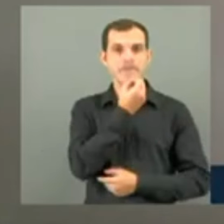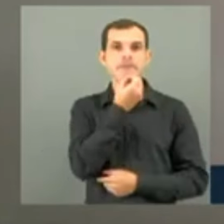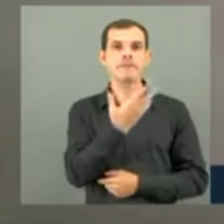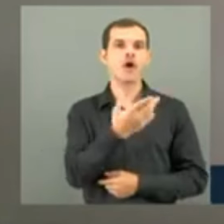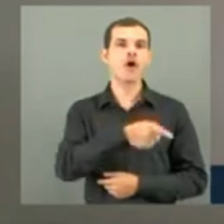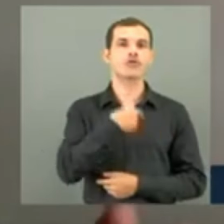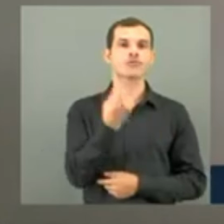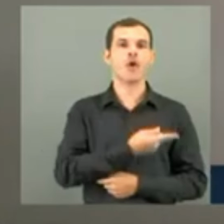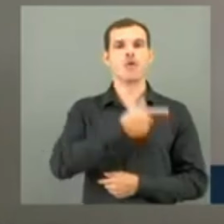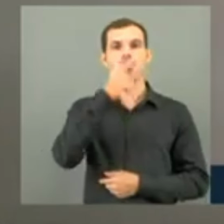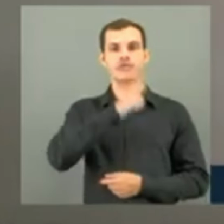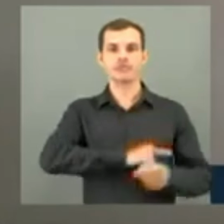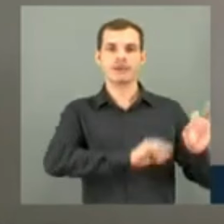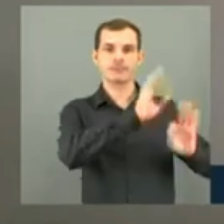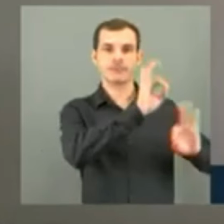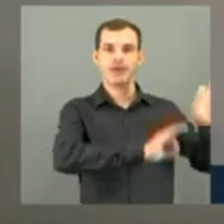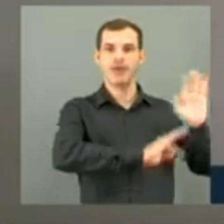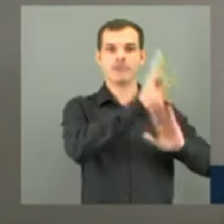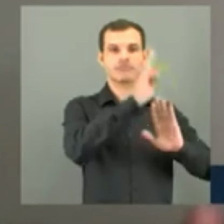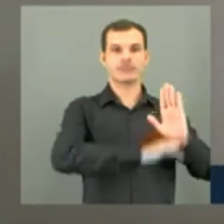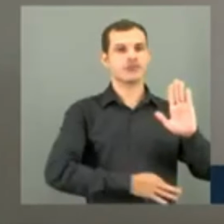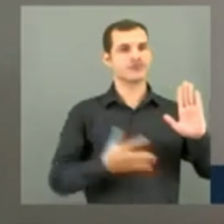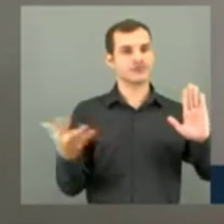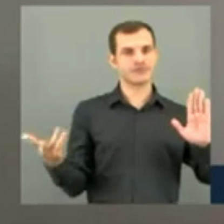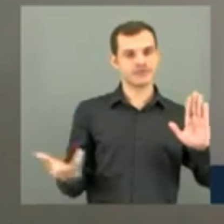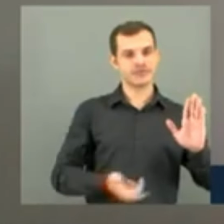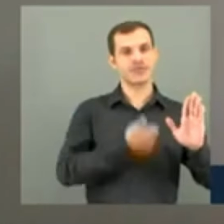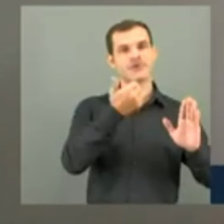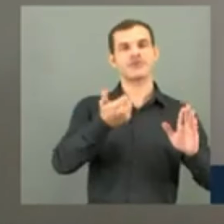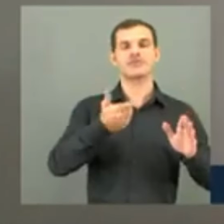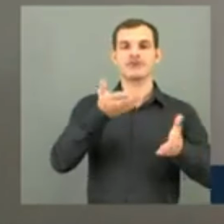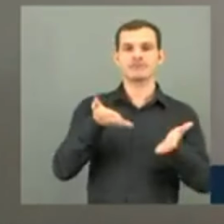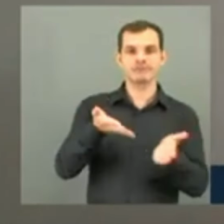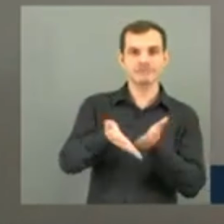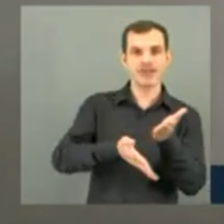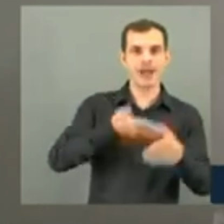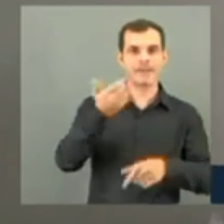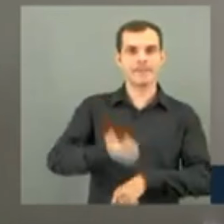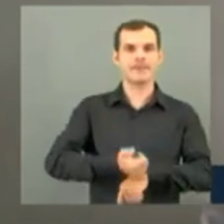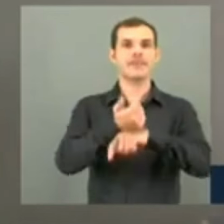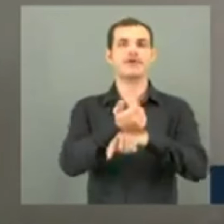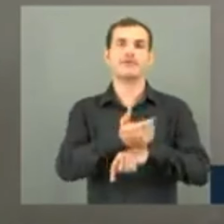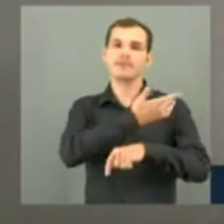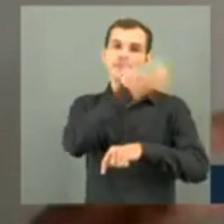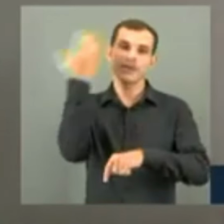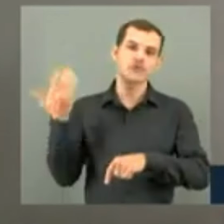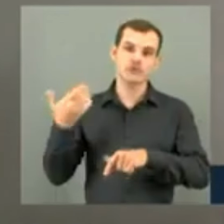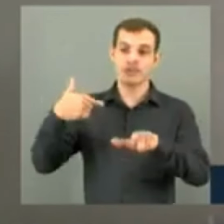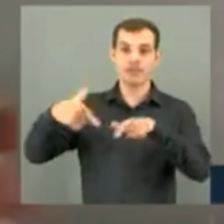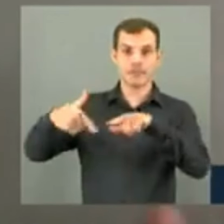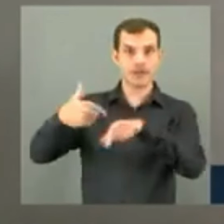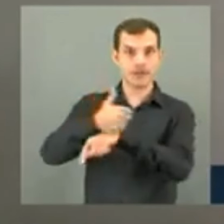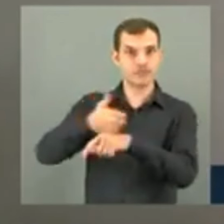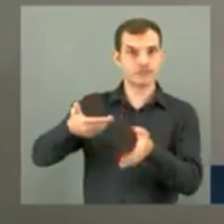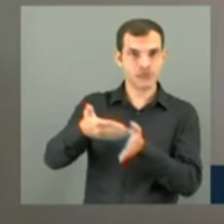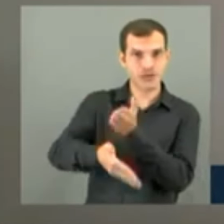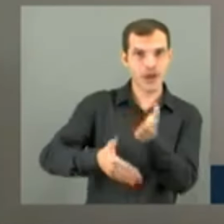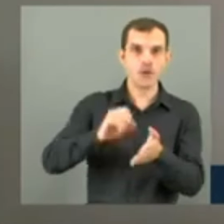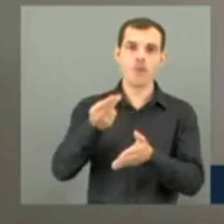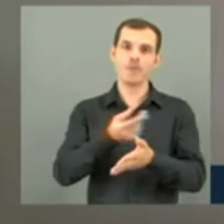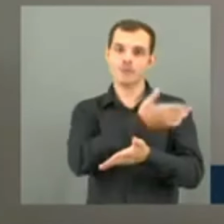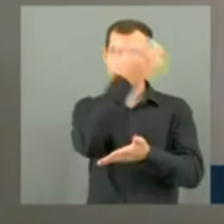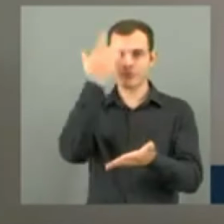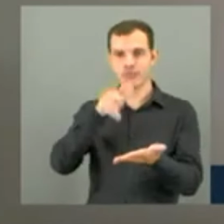bom texto e garantir o melhor futuro a todos, sejam aqueles que atuam profissionalmente, sejam os pacientes, sejam aqueles que qualificam pessoas,